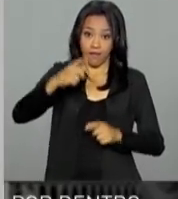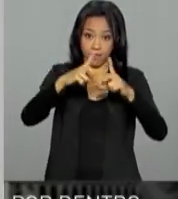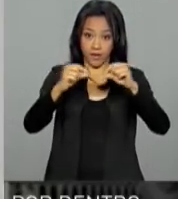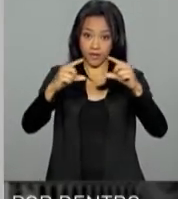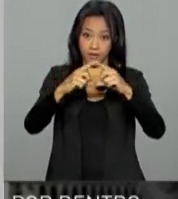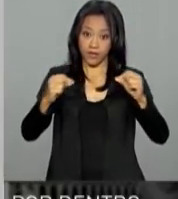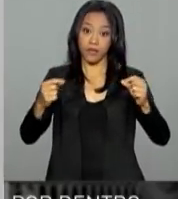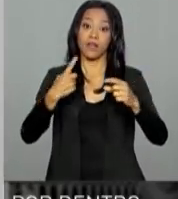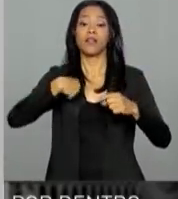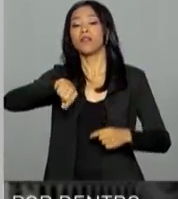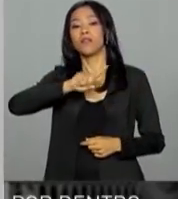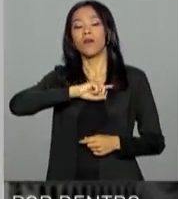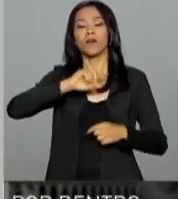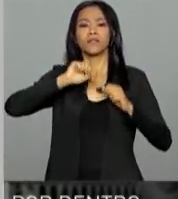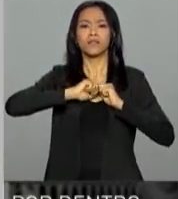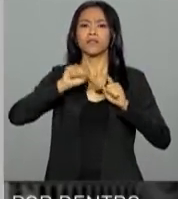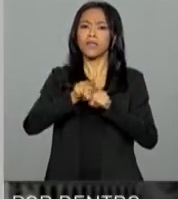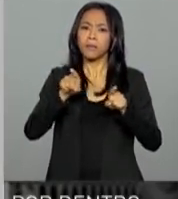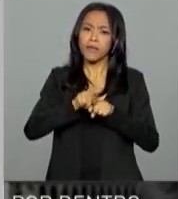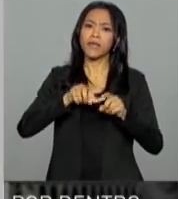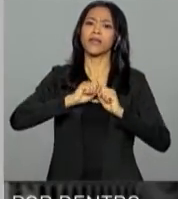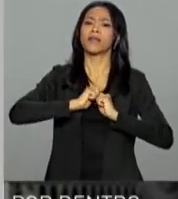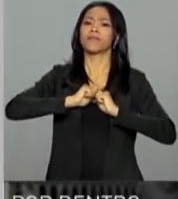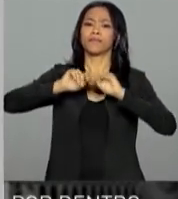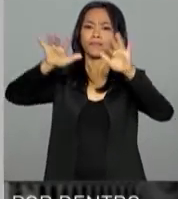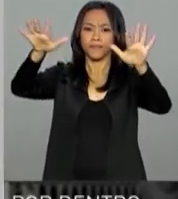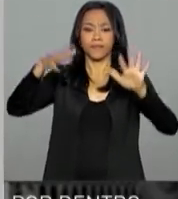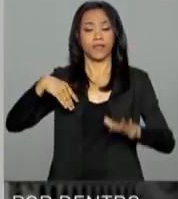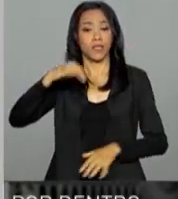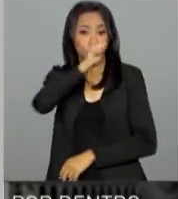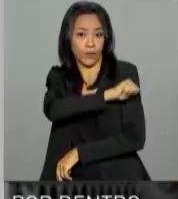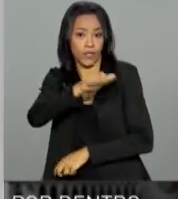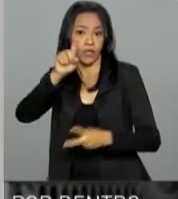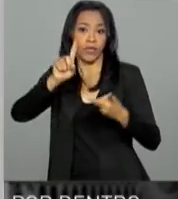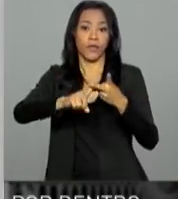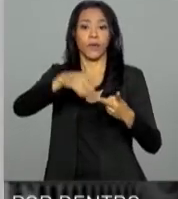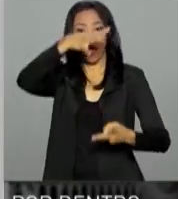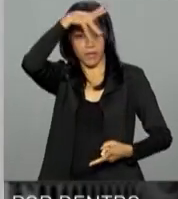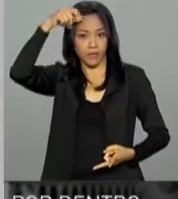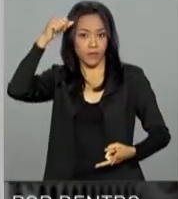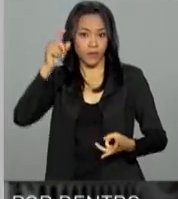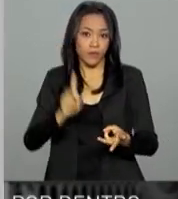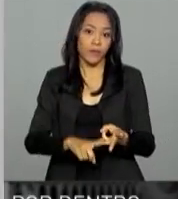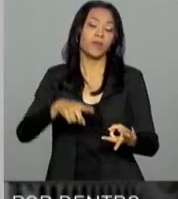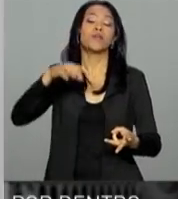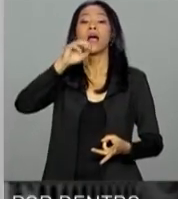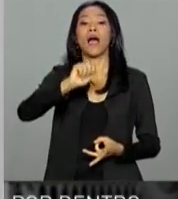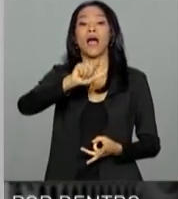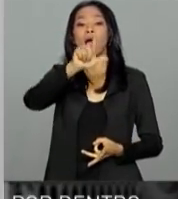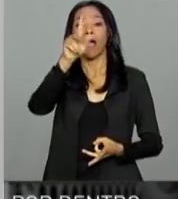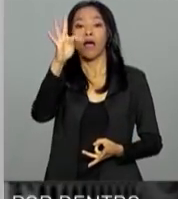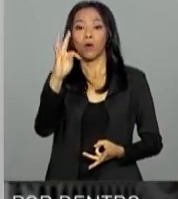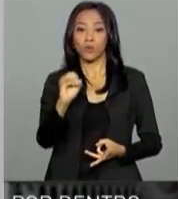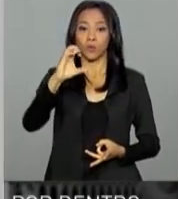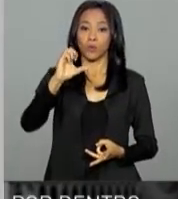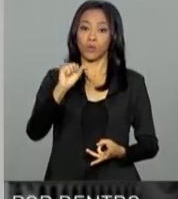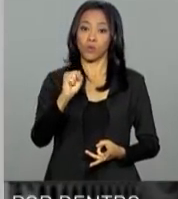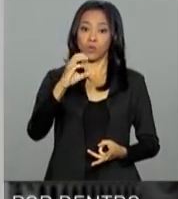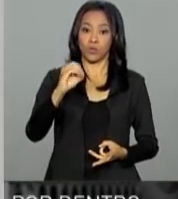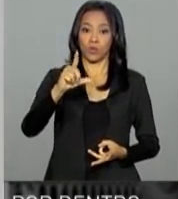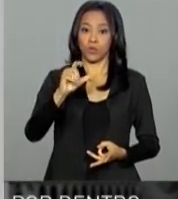transmitindo para nacional do rio de janeiro nacional da amazônia nacional do alto solimões são paulo e claro